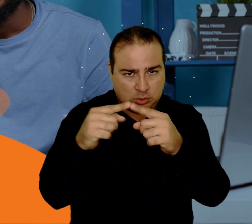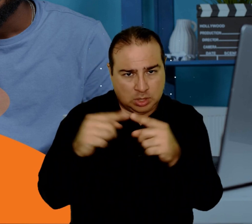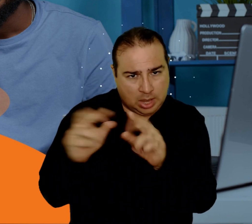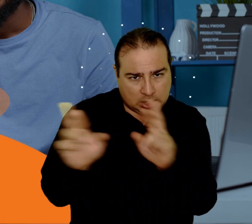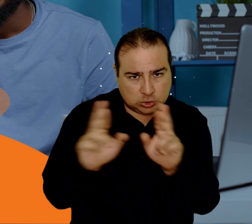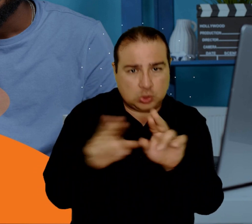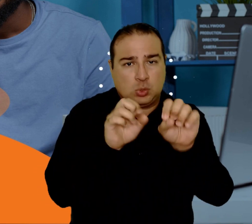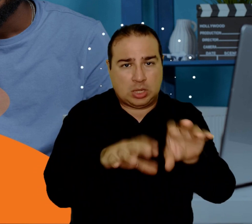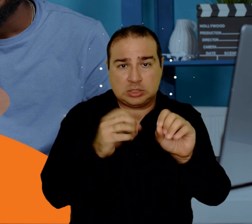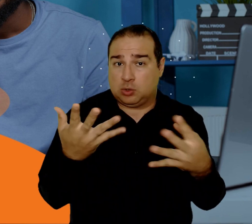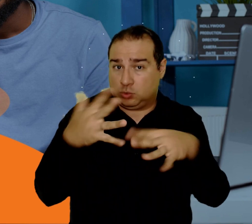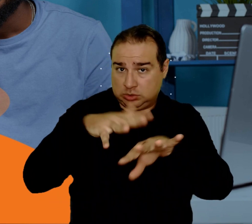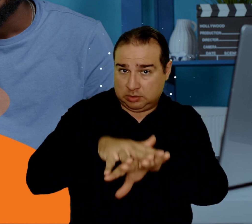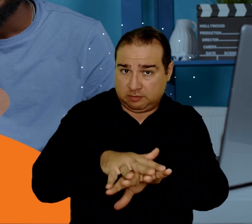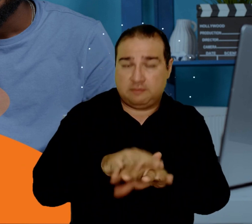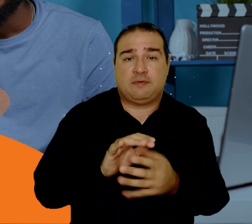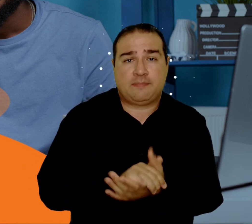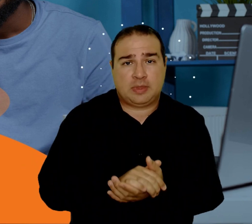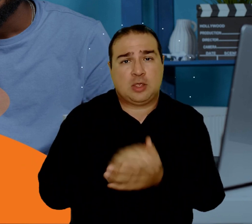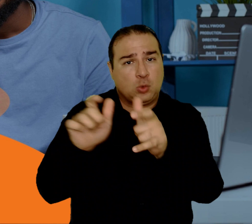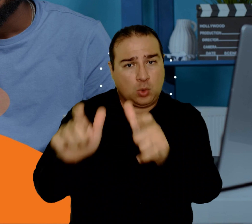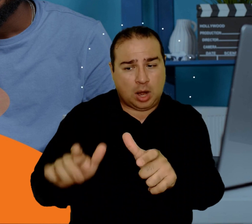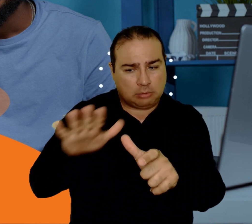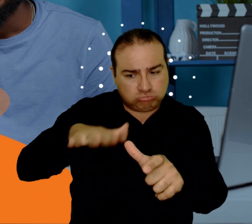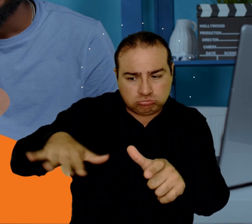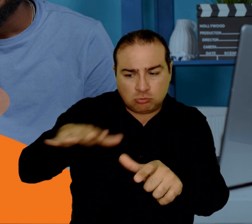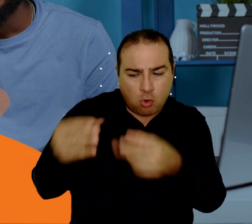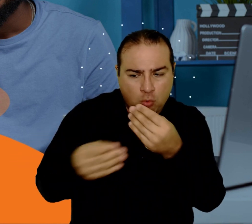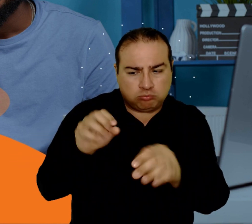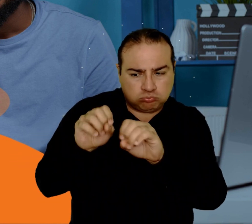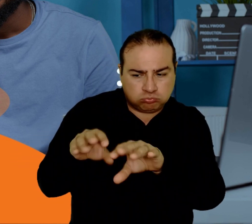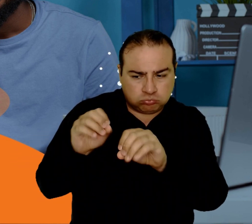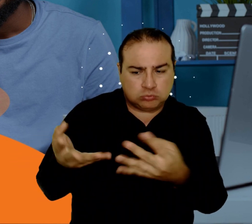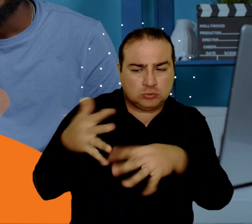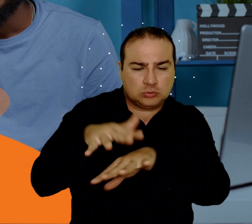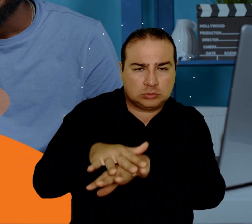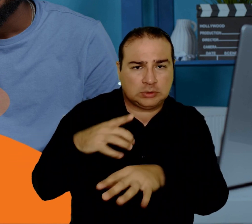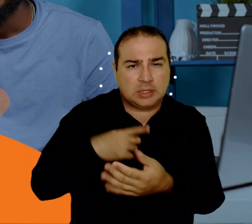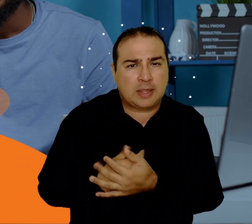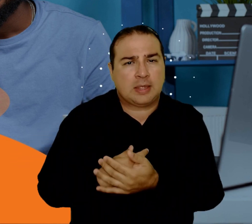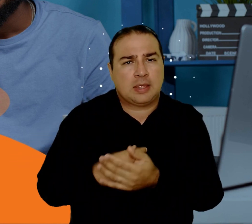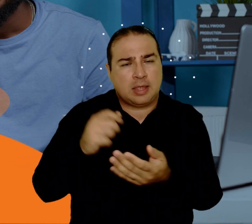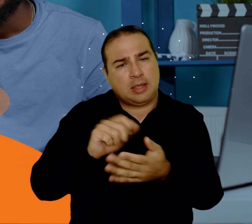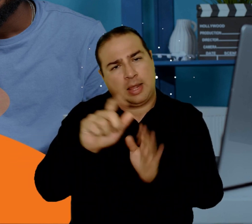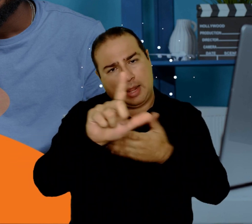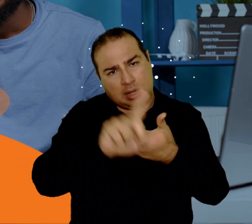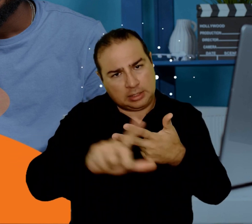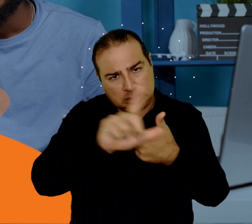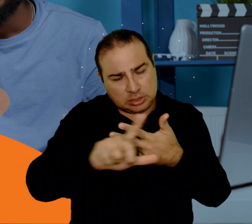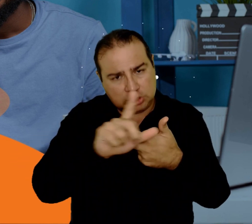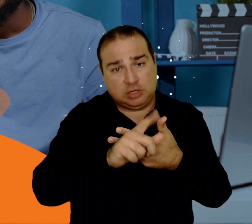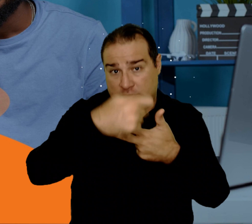políticas que se relacionam com a educação inclusiva em determinado território, né? Isso abrange as instâncias